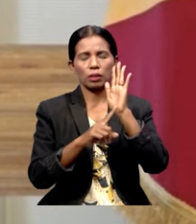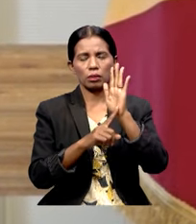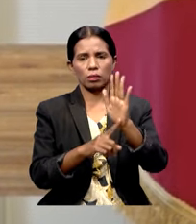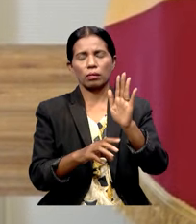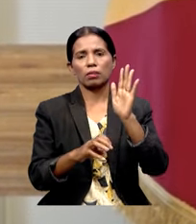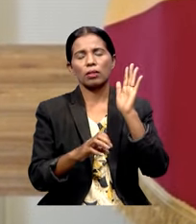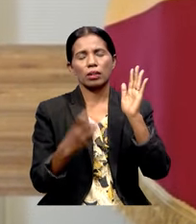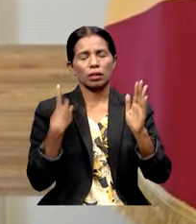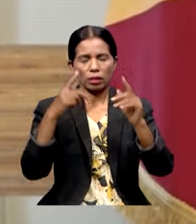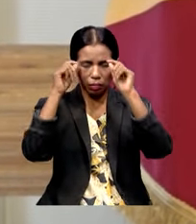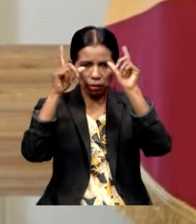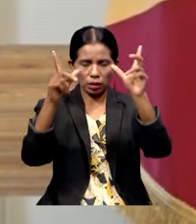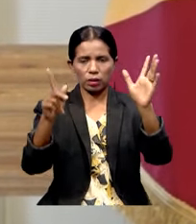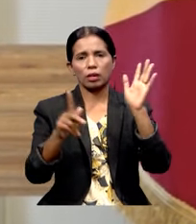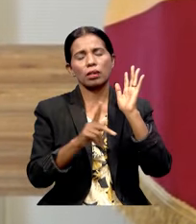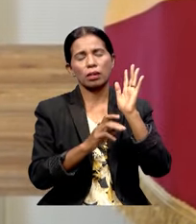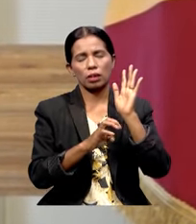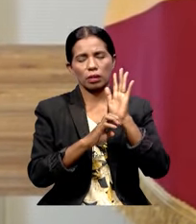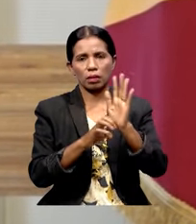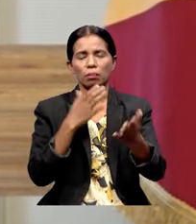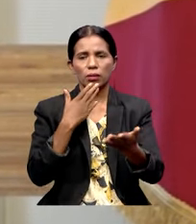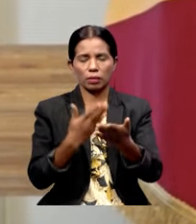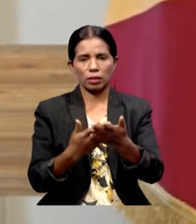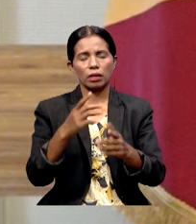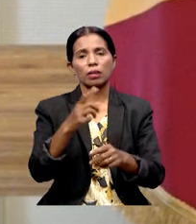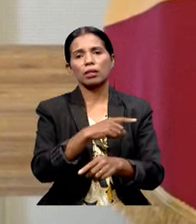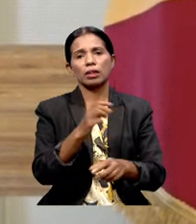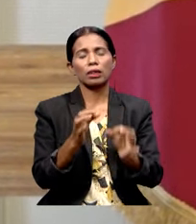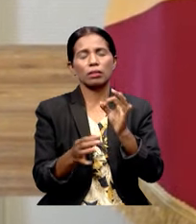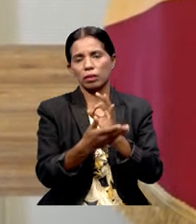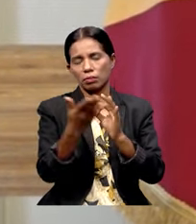país onde estão colocados.